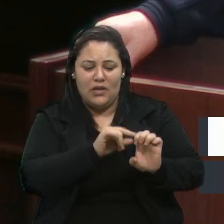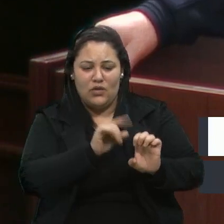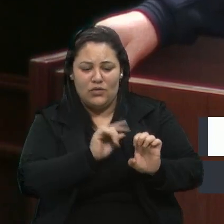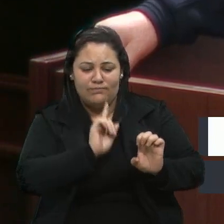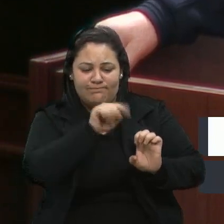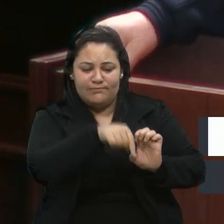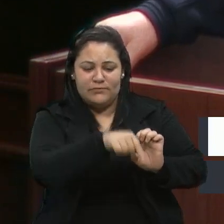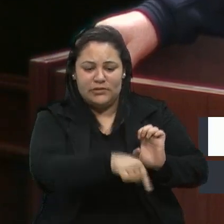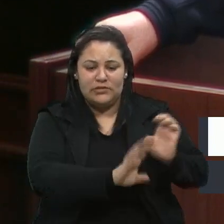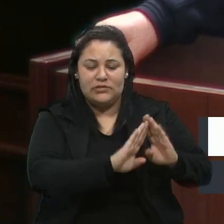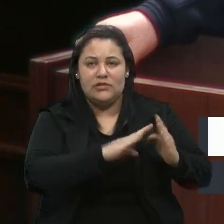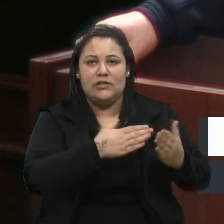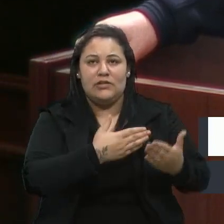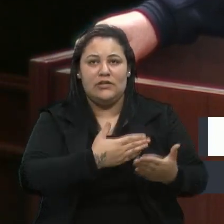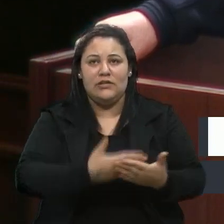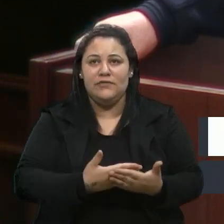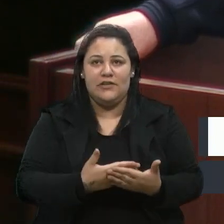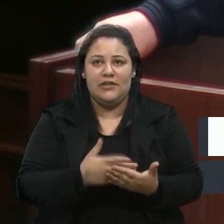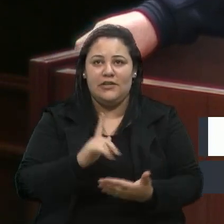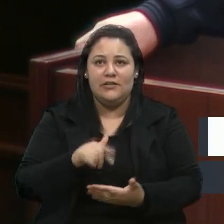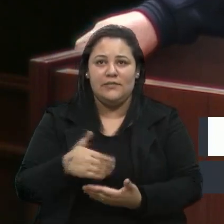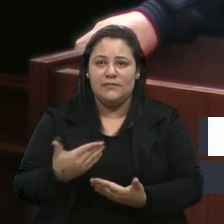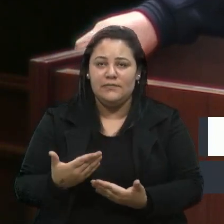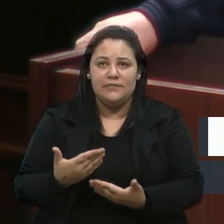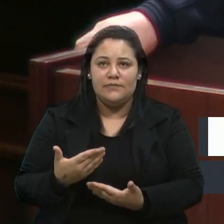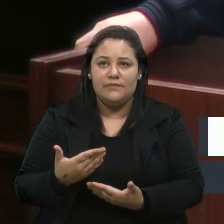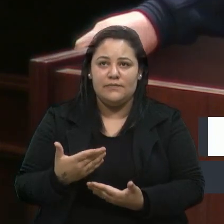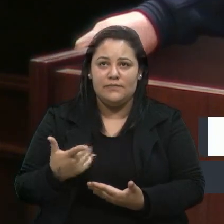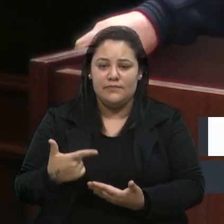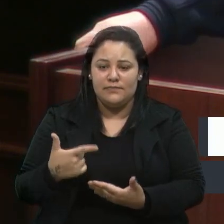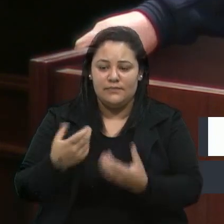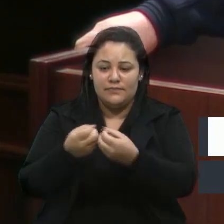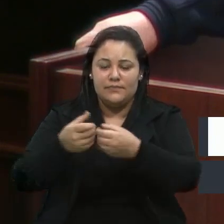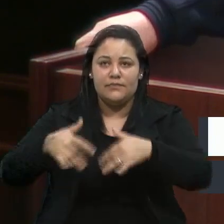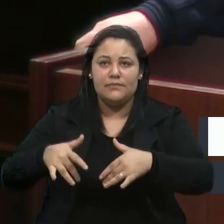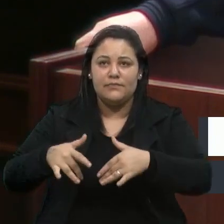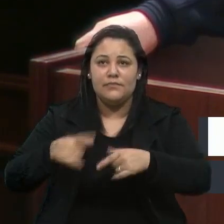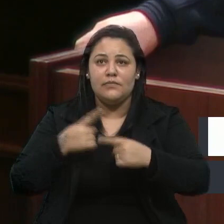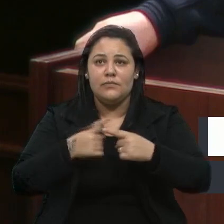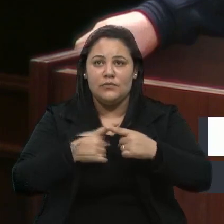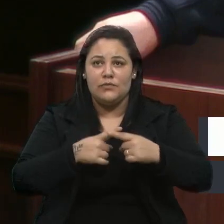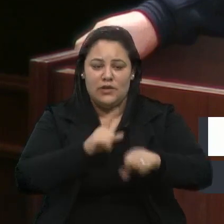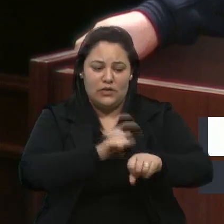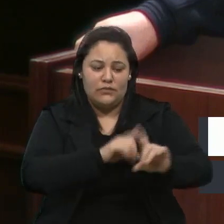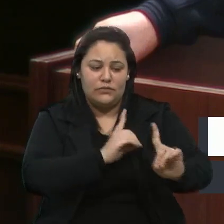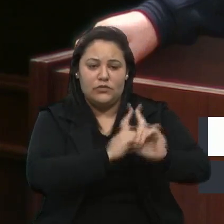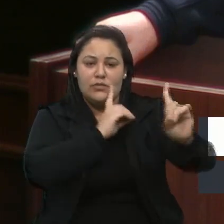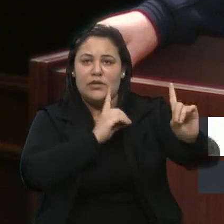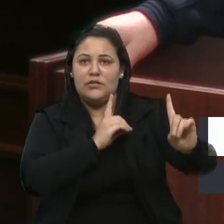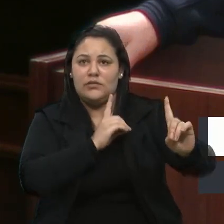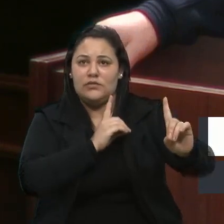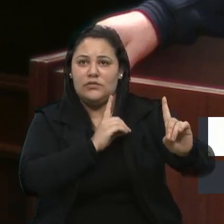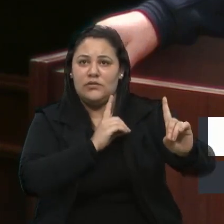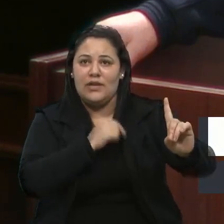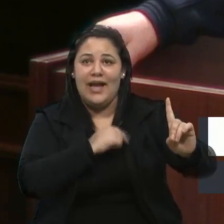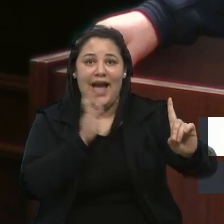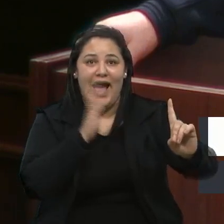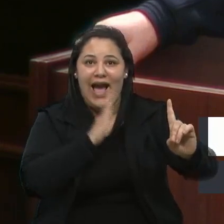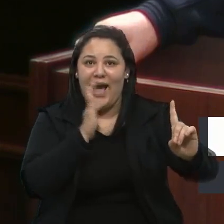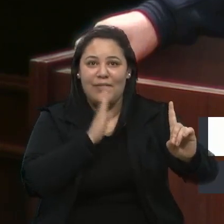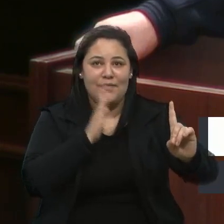escola, né, e que acaba sujando, porque quando parece que foi descoberto, elas foram imediatamente